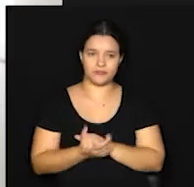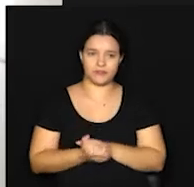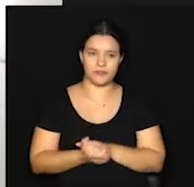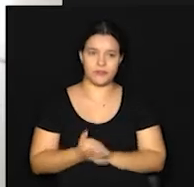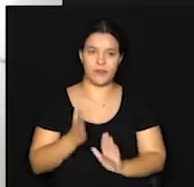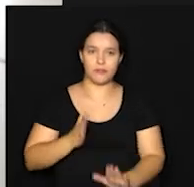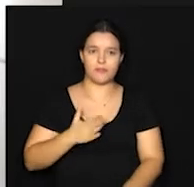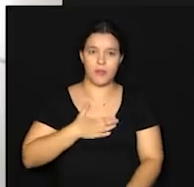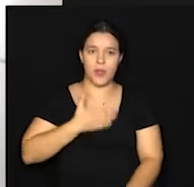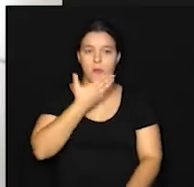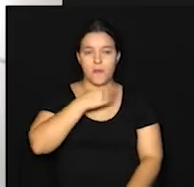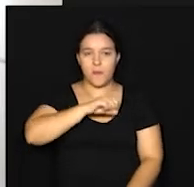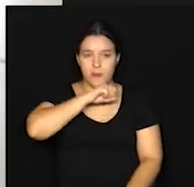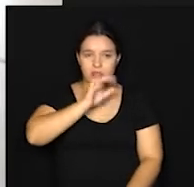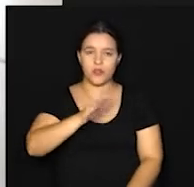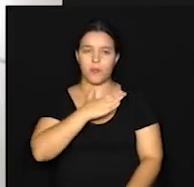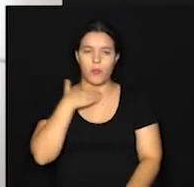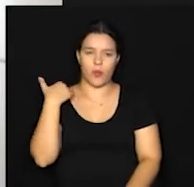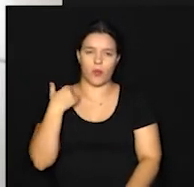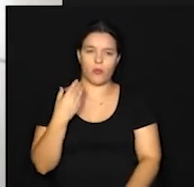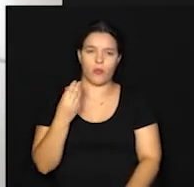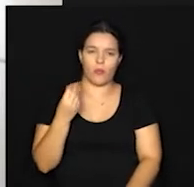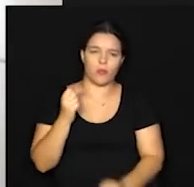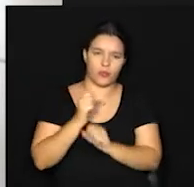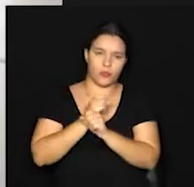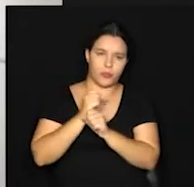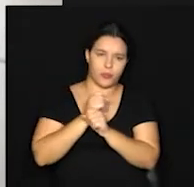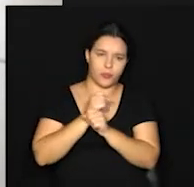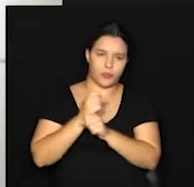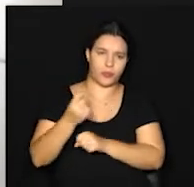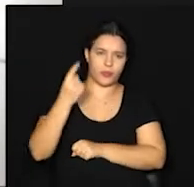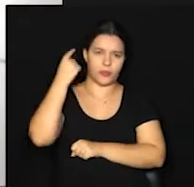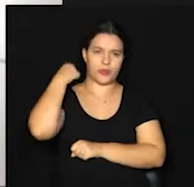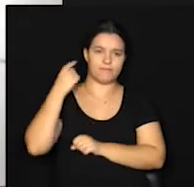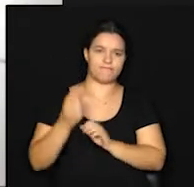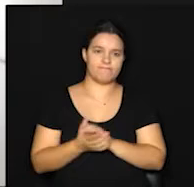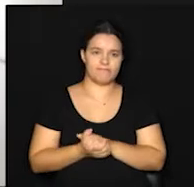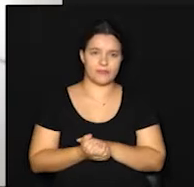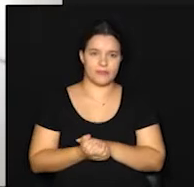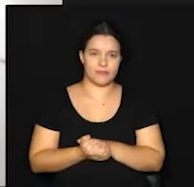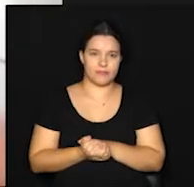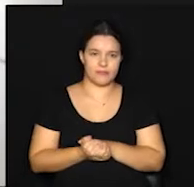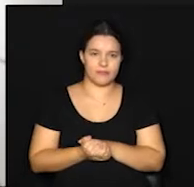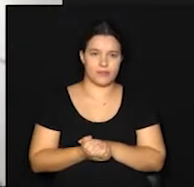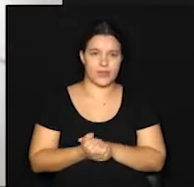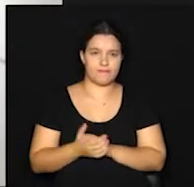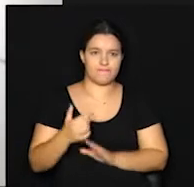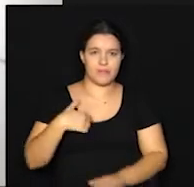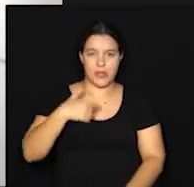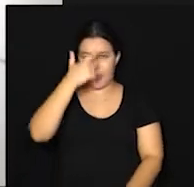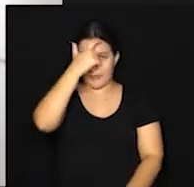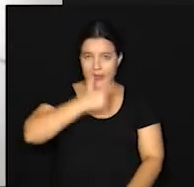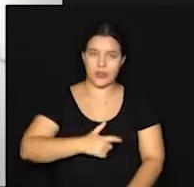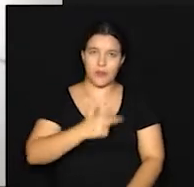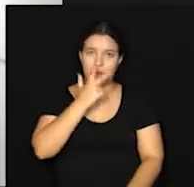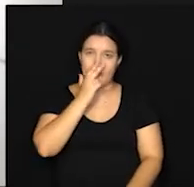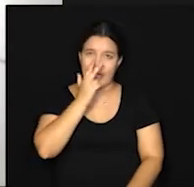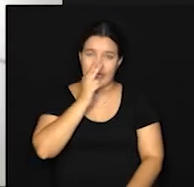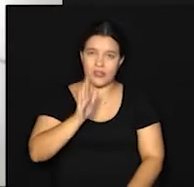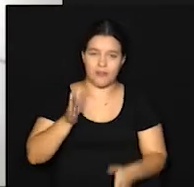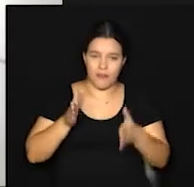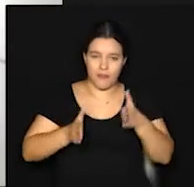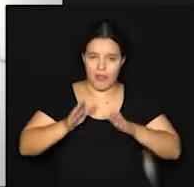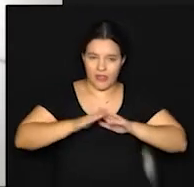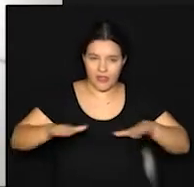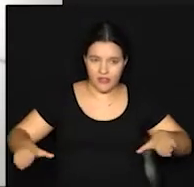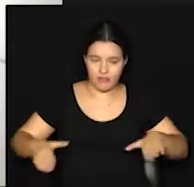já faleceu há bastante tempo, então dentro da minha construção como pessoa, eu já superei essa fase, tanto que eu